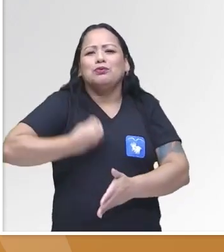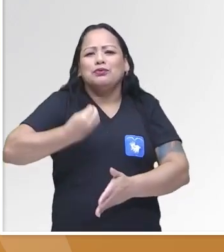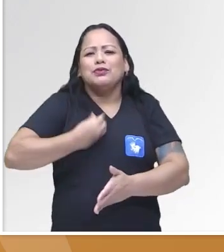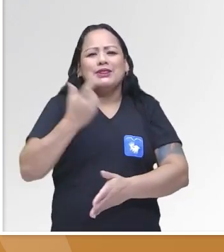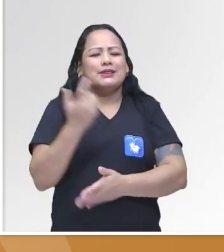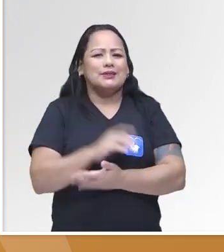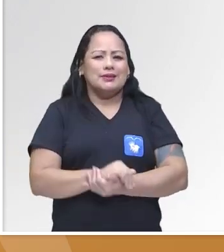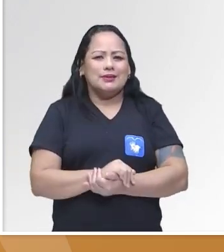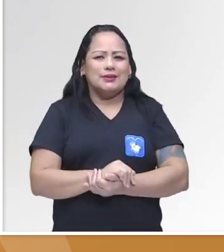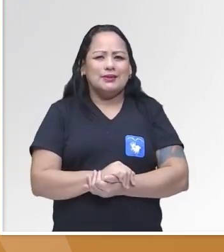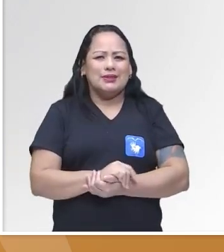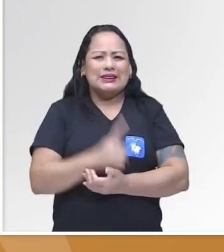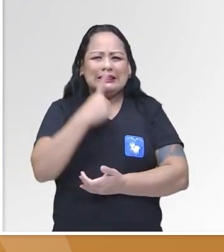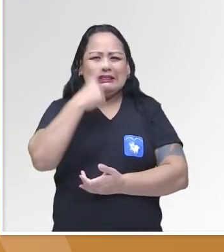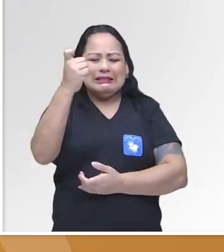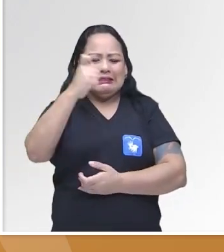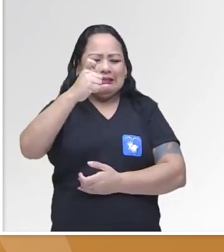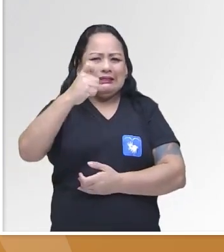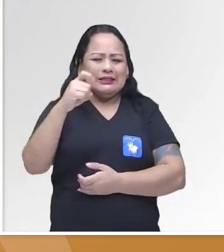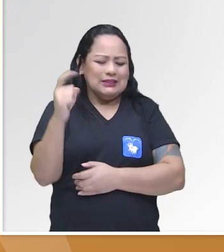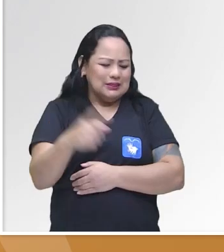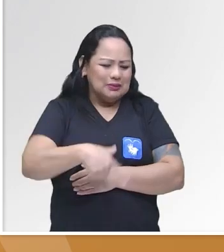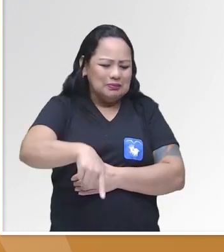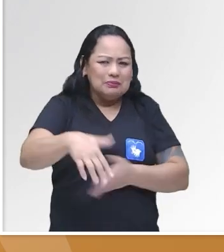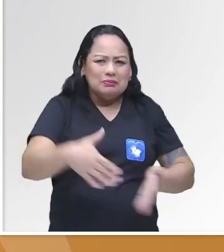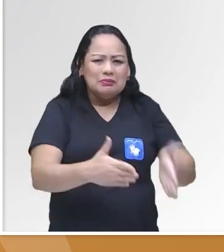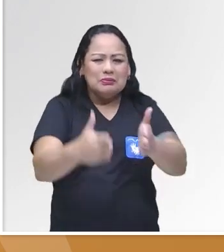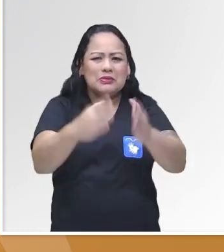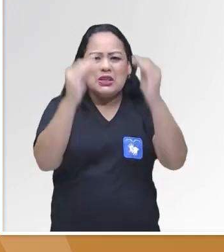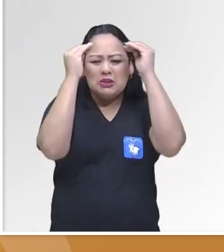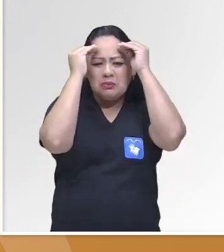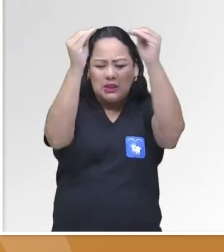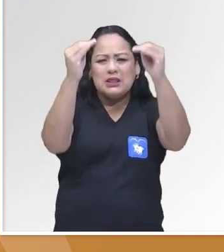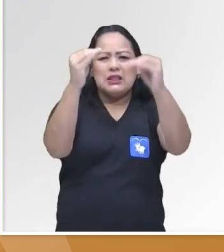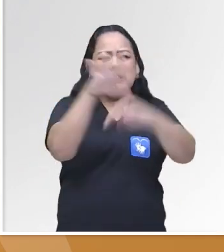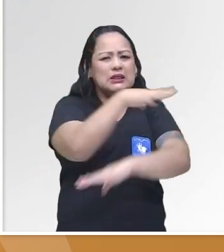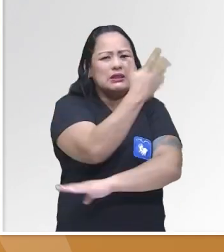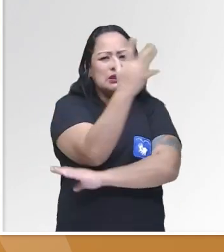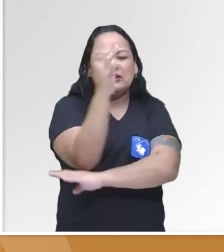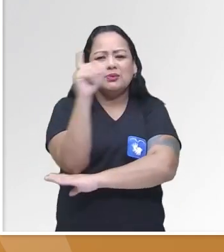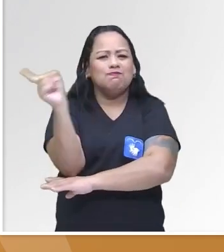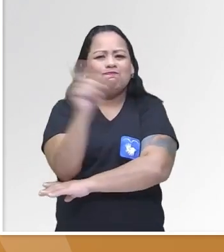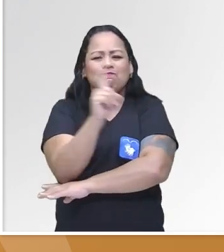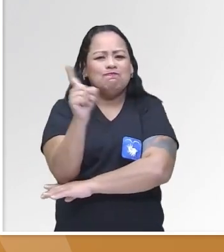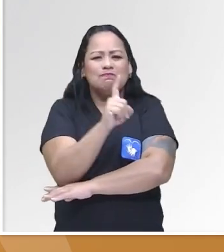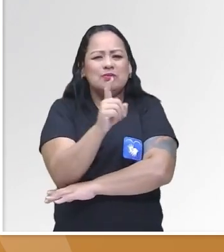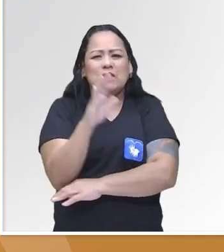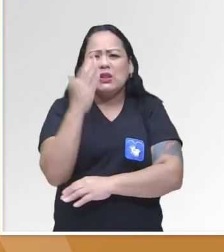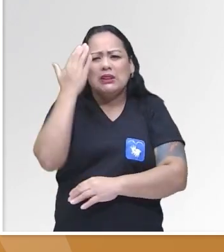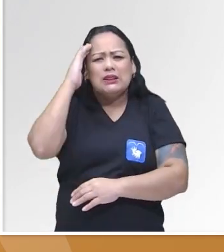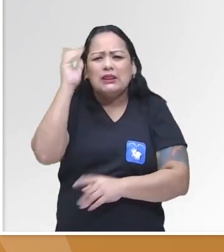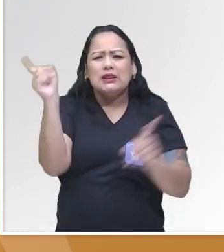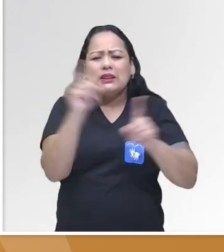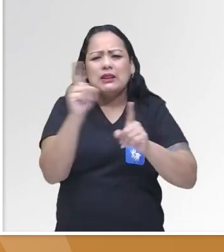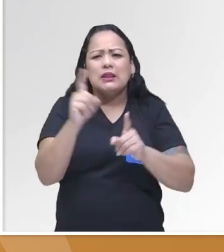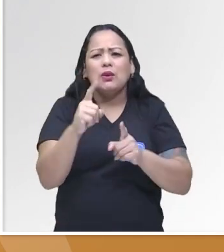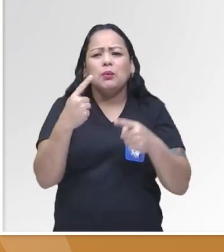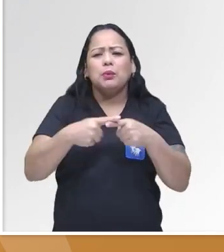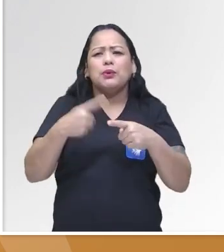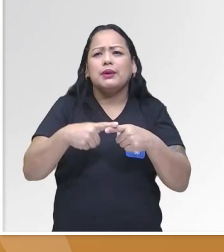Estão poluídos, não se respeitou a natureza, não se compreendeu o que ela estava